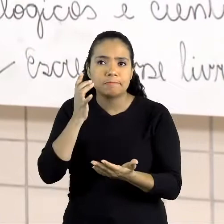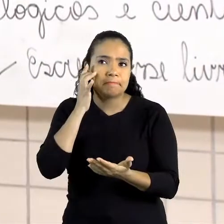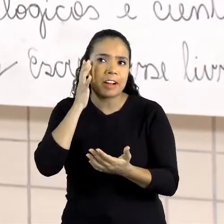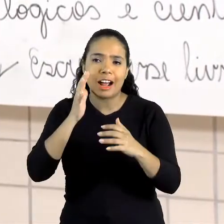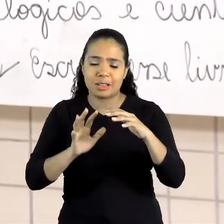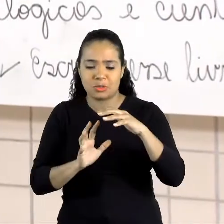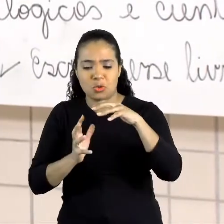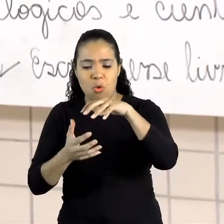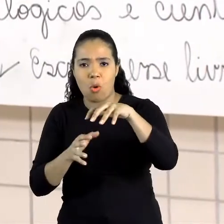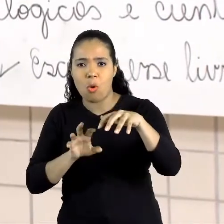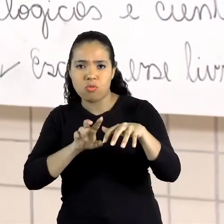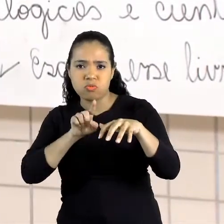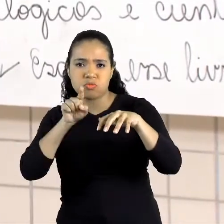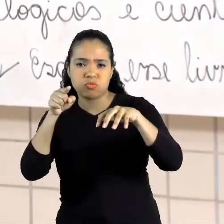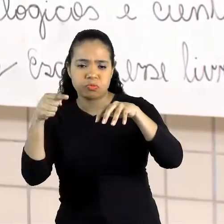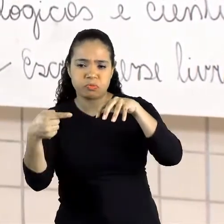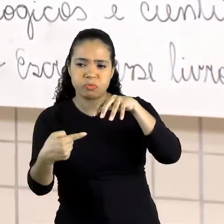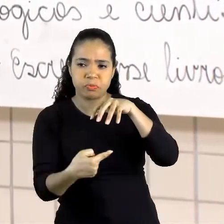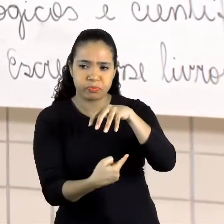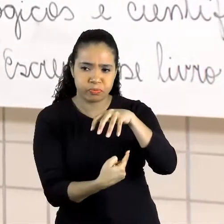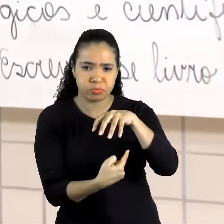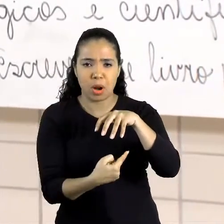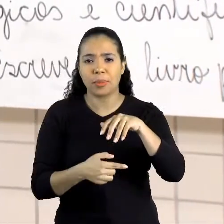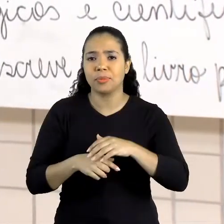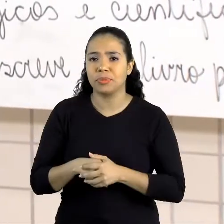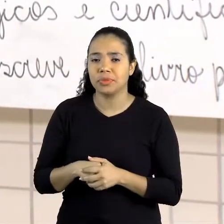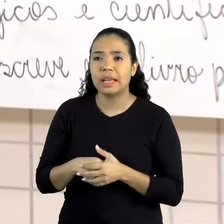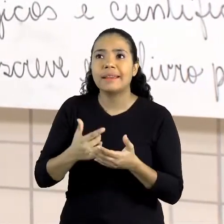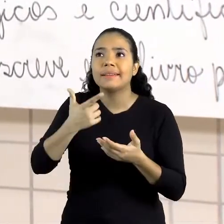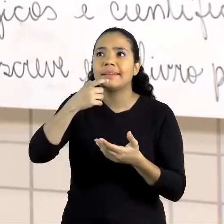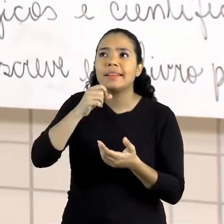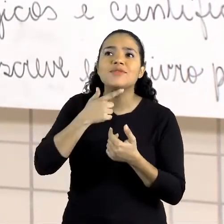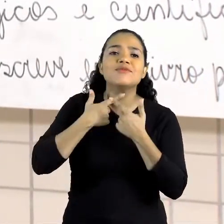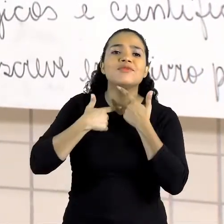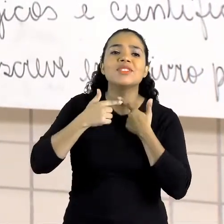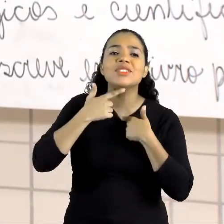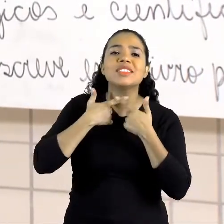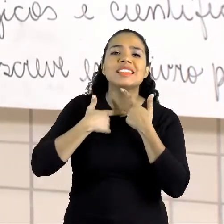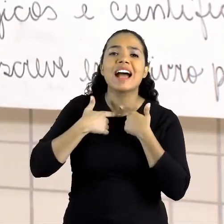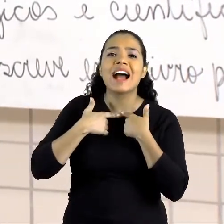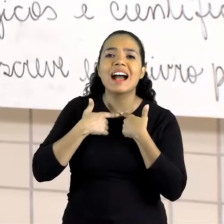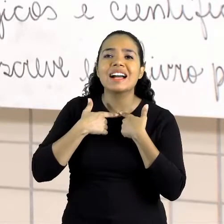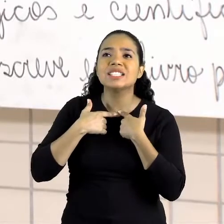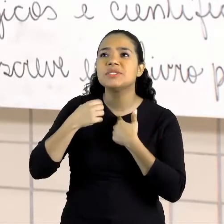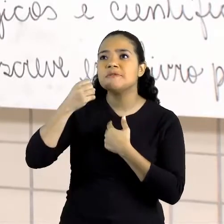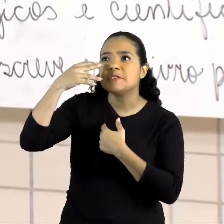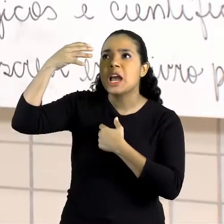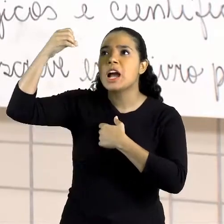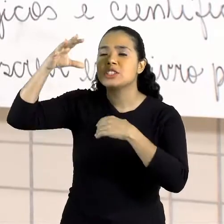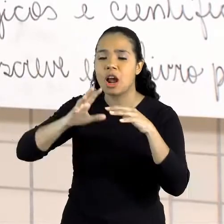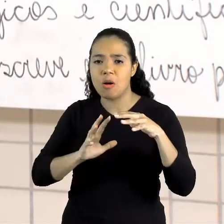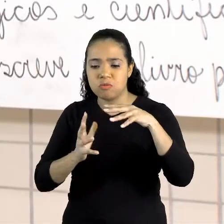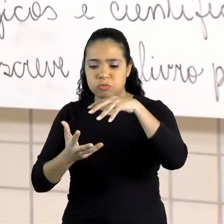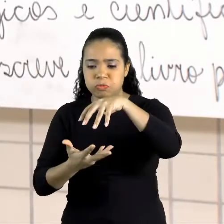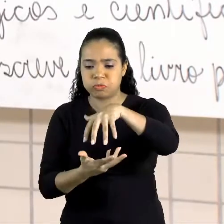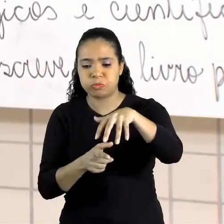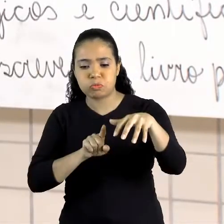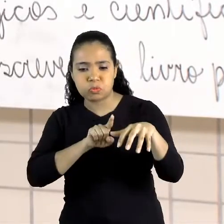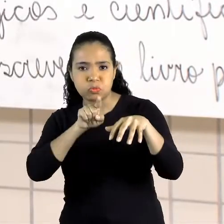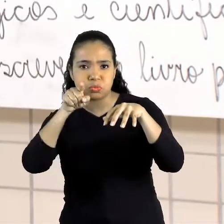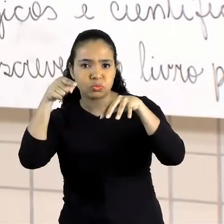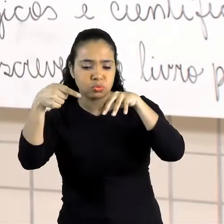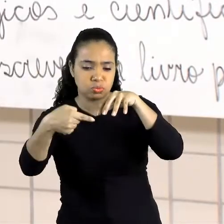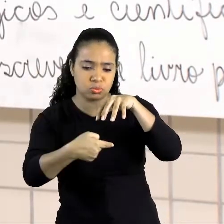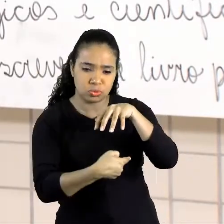mundo, né? A volta ao mundo é um desejo de quem não tem vontade de fazer uma volta ao mundo. Naquela época